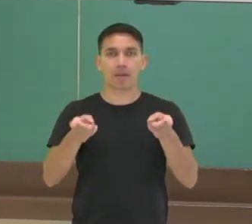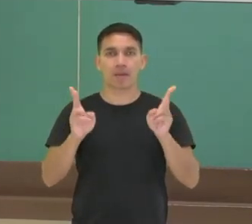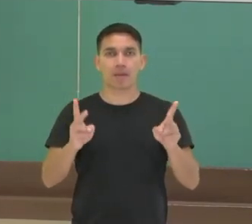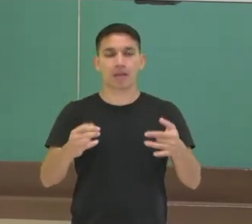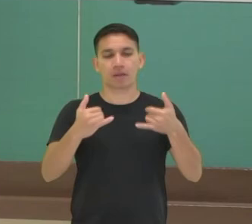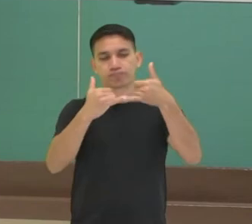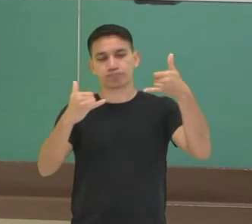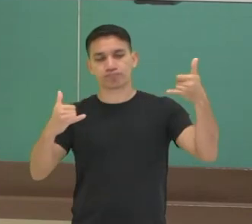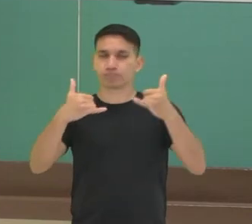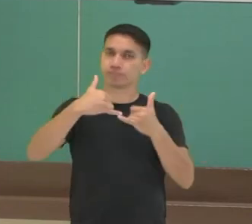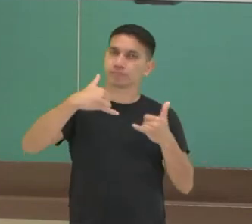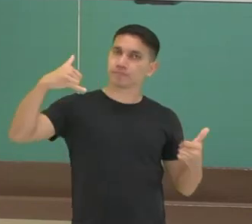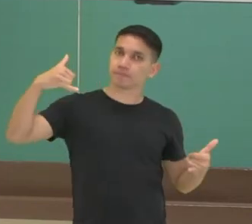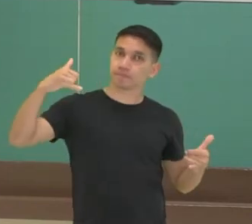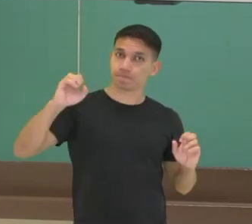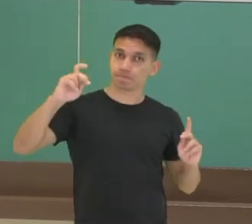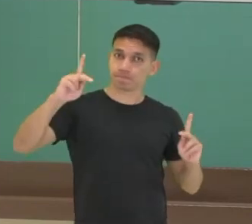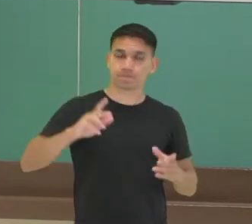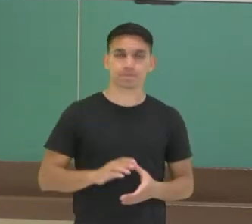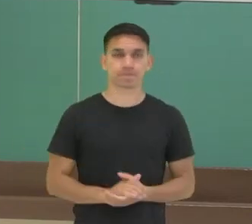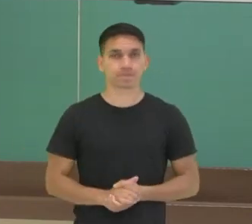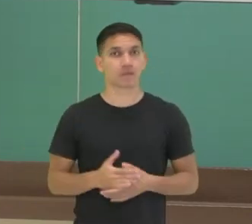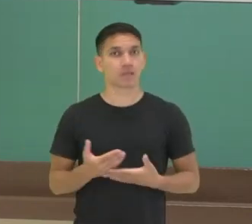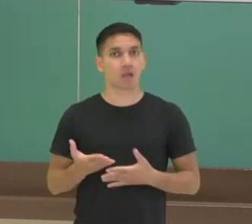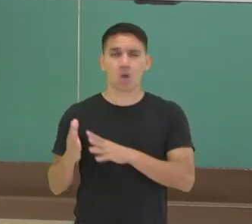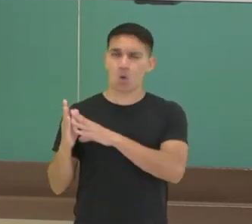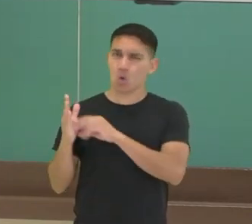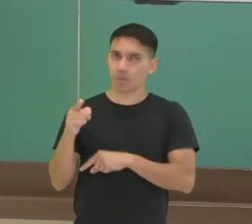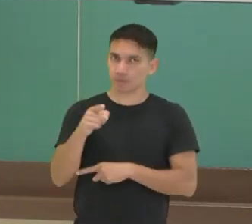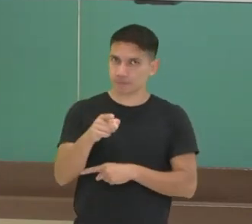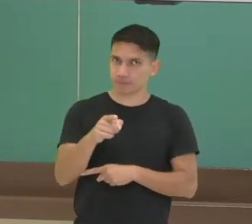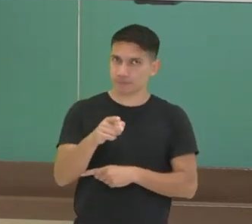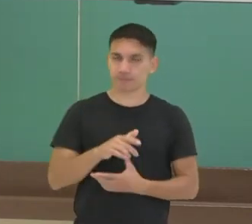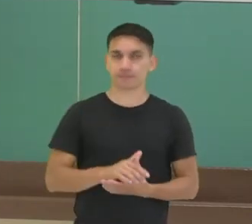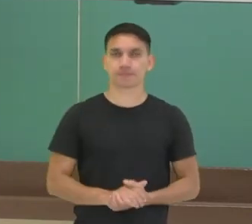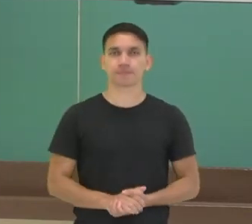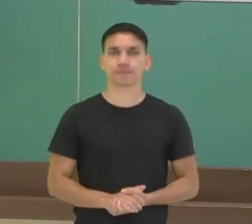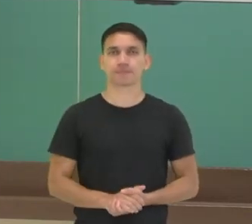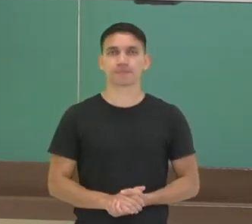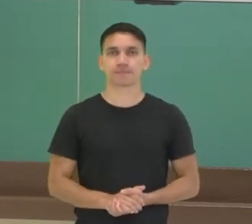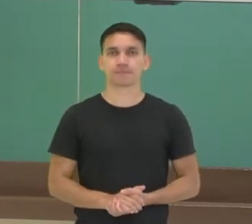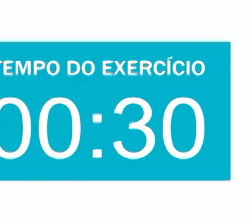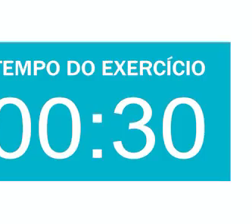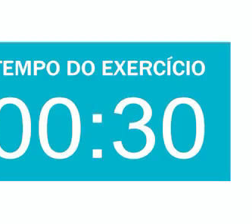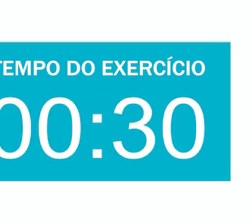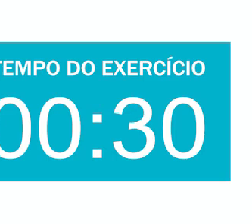tamanho, tá? Então eu quero que você anote isso para mim. E a gente já volta.